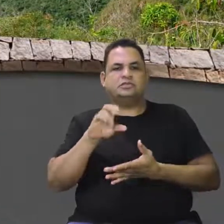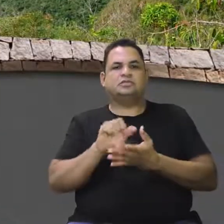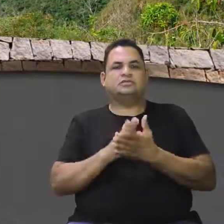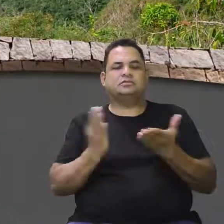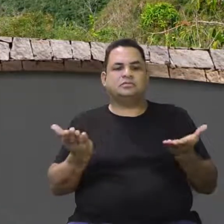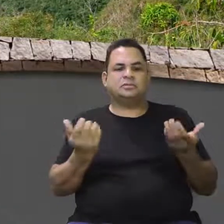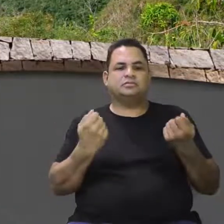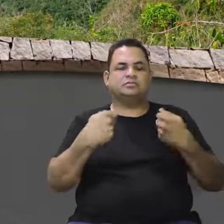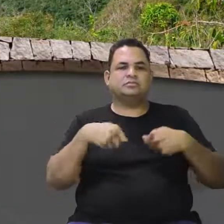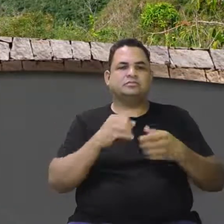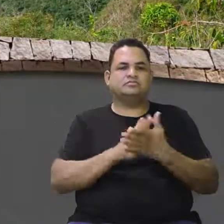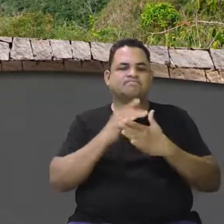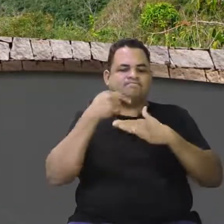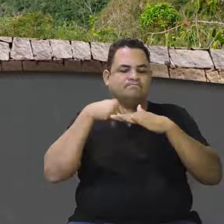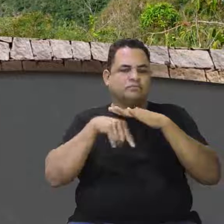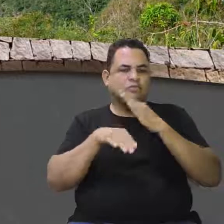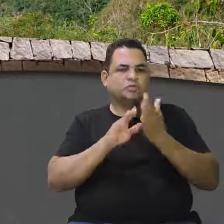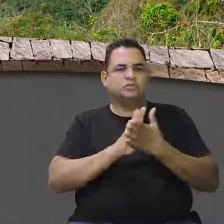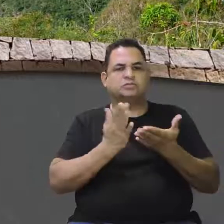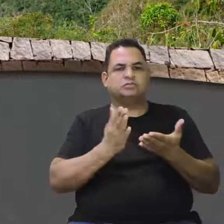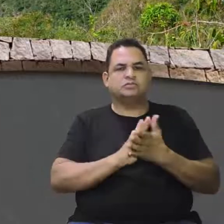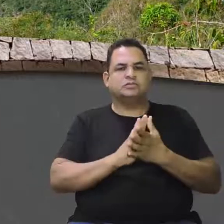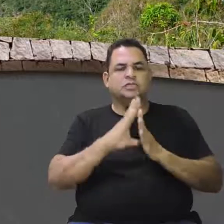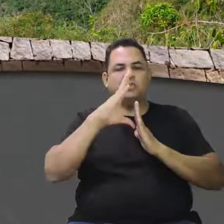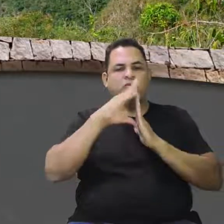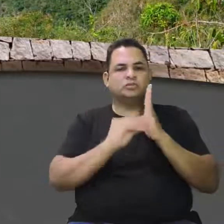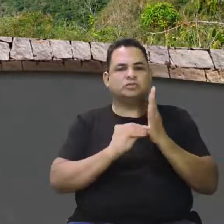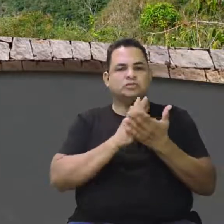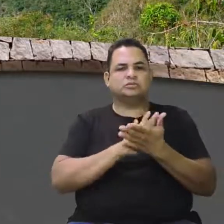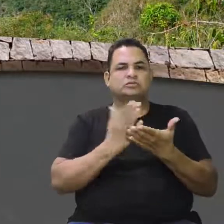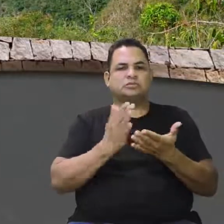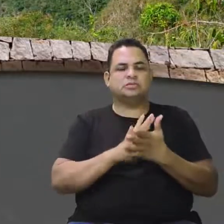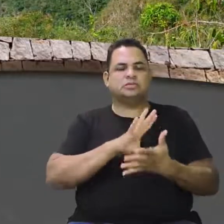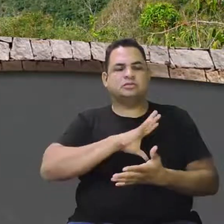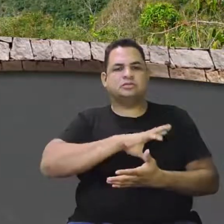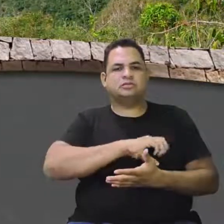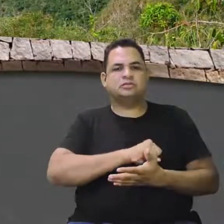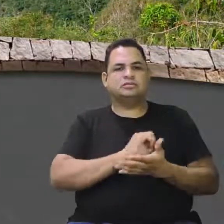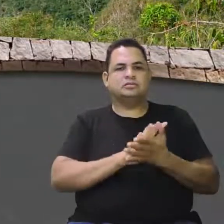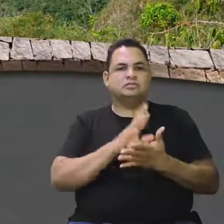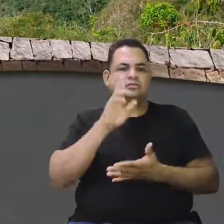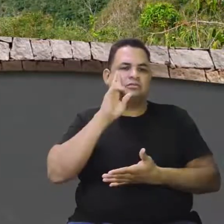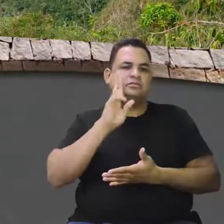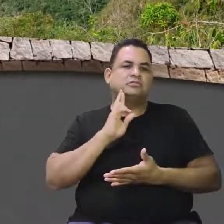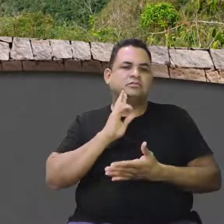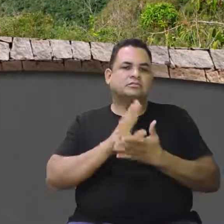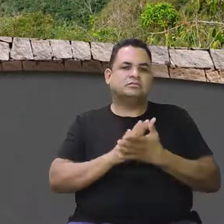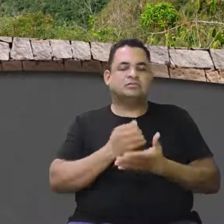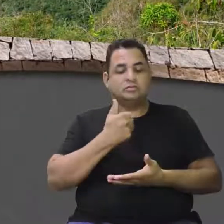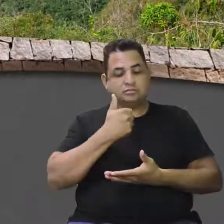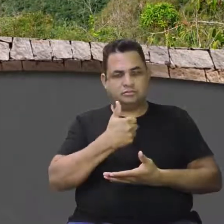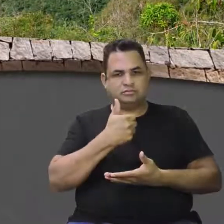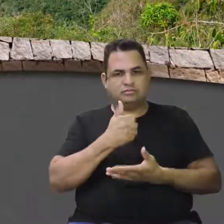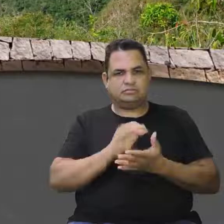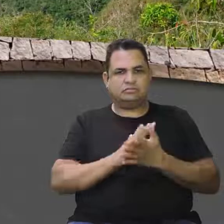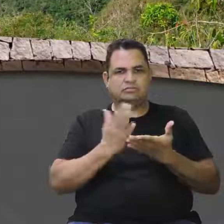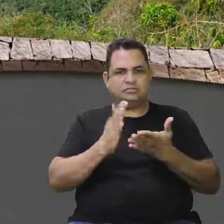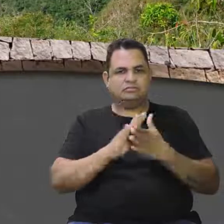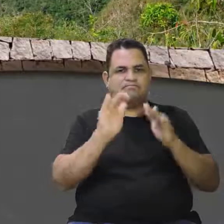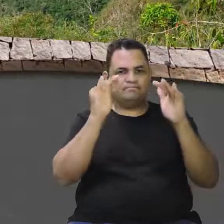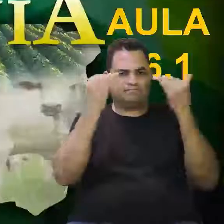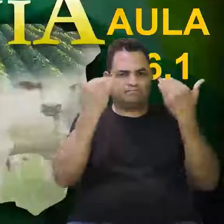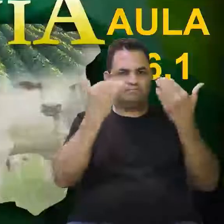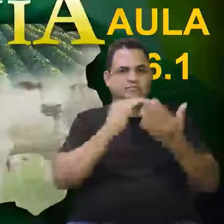gente poder aprofundar mais sobre o nosso conteúdo na nossa amada e querida Rondônia, beleza? Então fica de